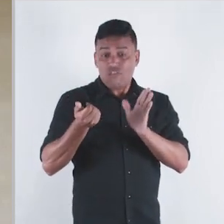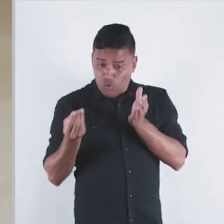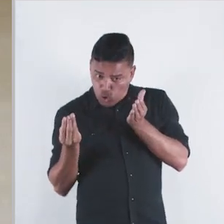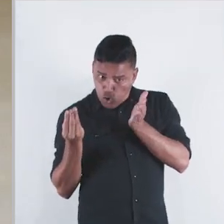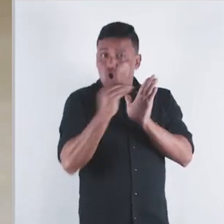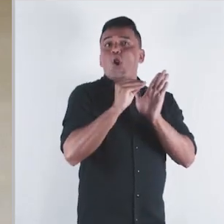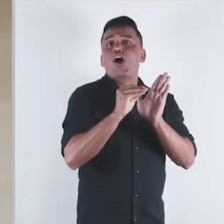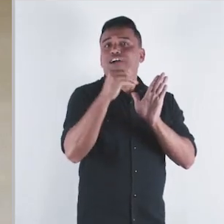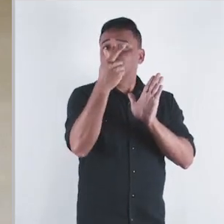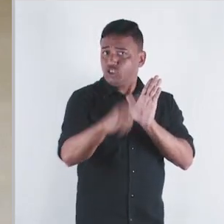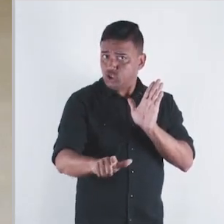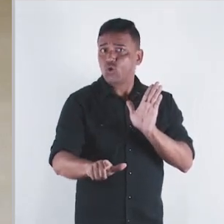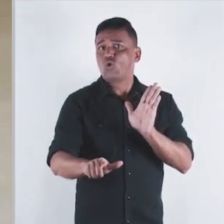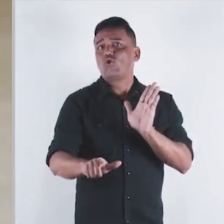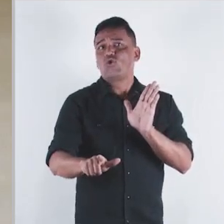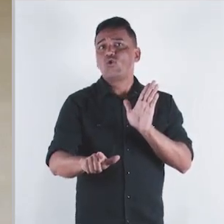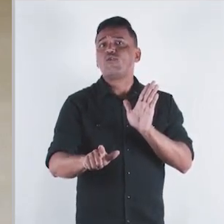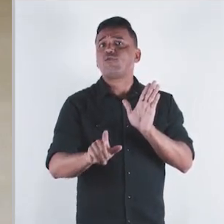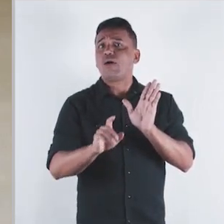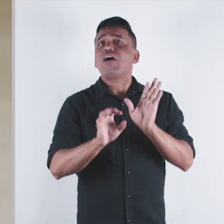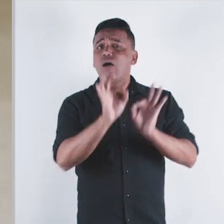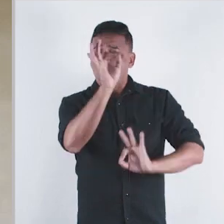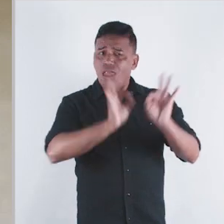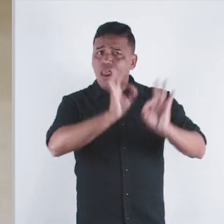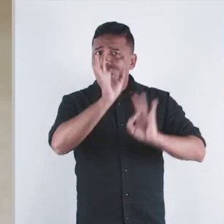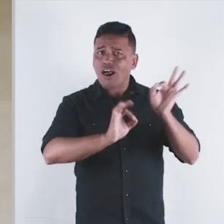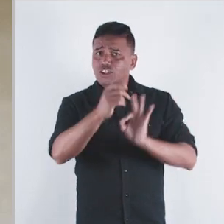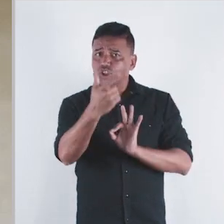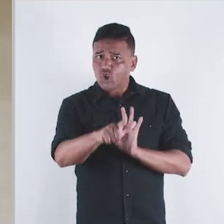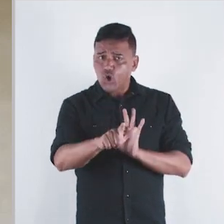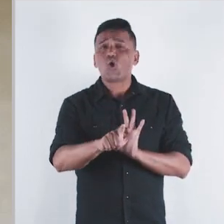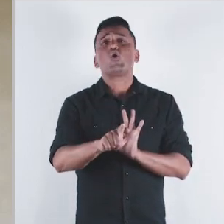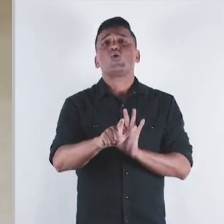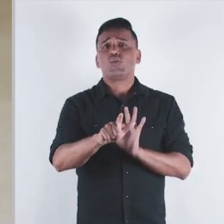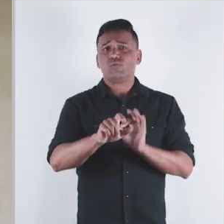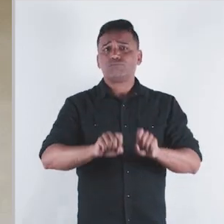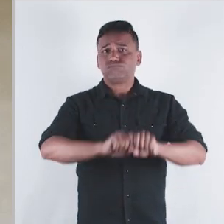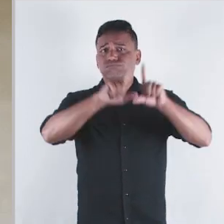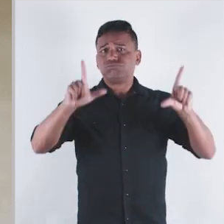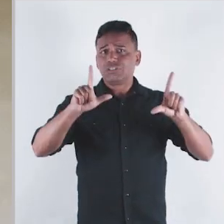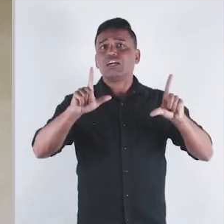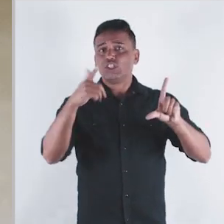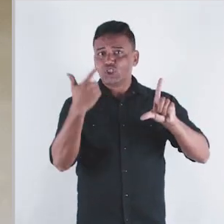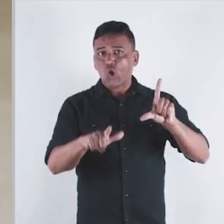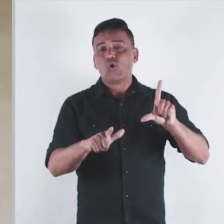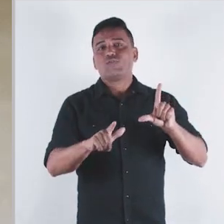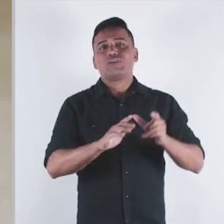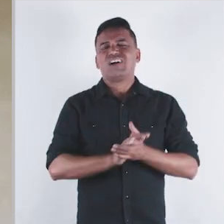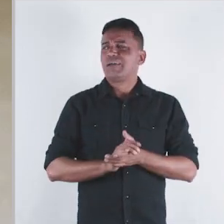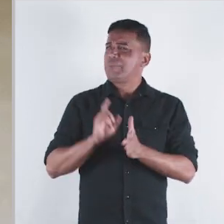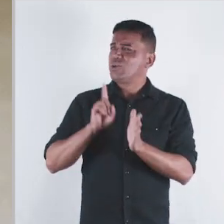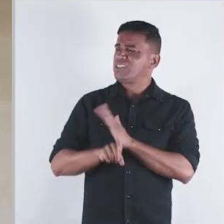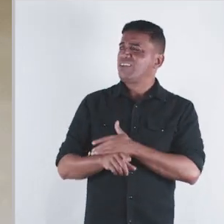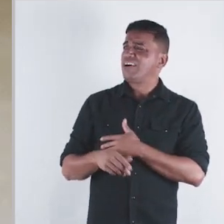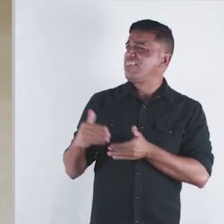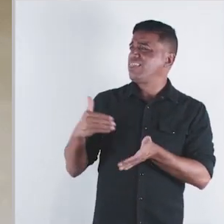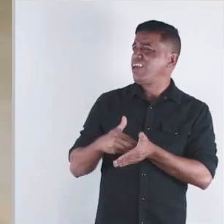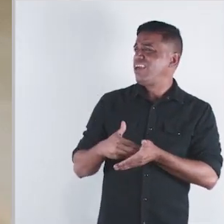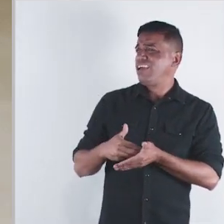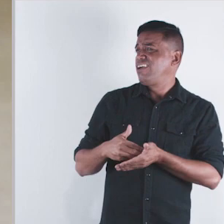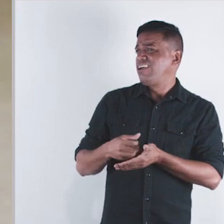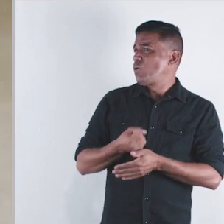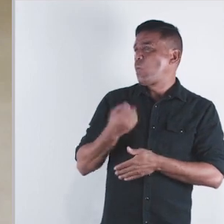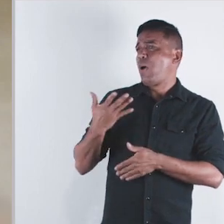reconstruir, a gente vai restaurar, a gente vai colocar no ar de novo. E a gente se perguntava, tá, mas até quando? Então tá, a